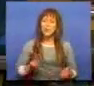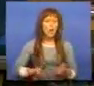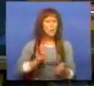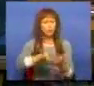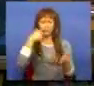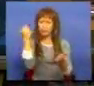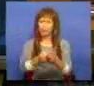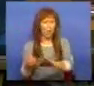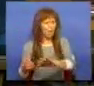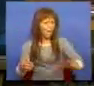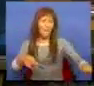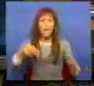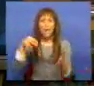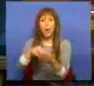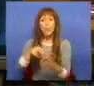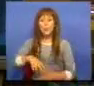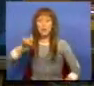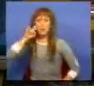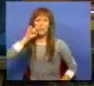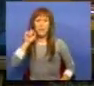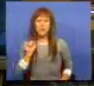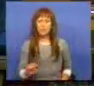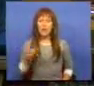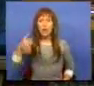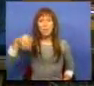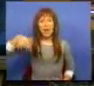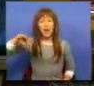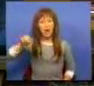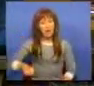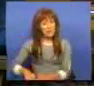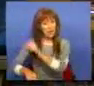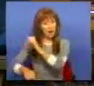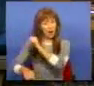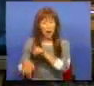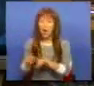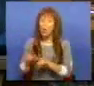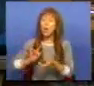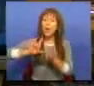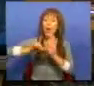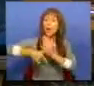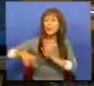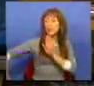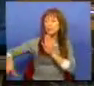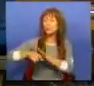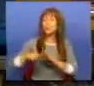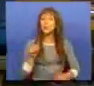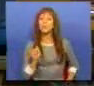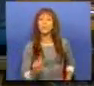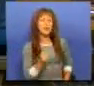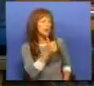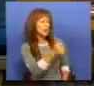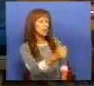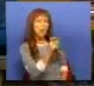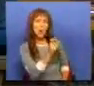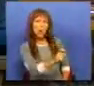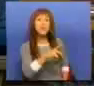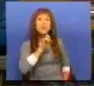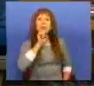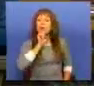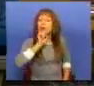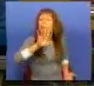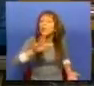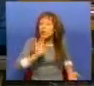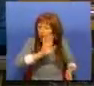por terra a posição defendida pelo Partido Socialista de que o projeto de lei do Bloco de Esquerda